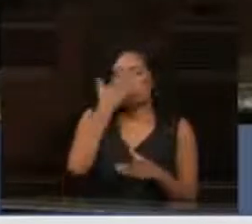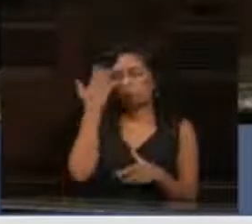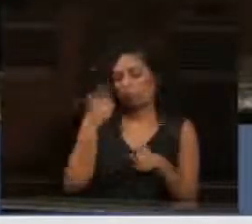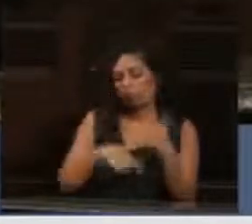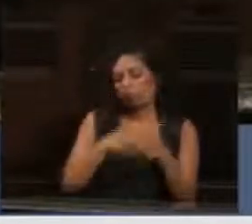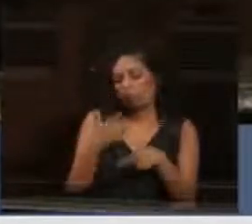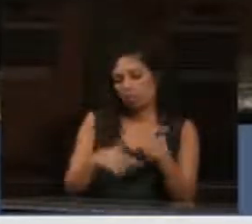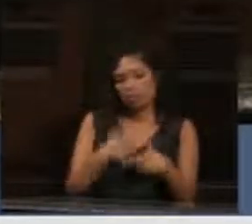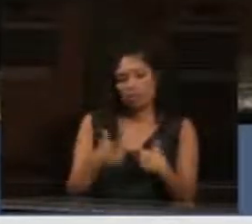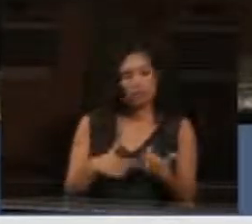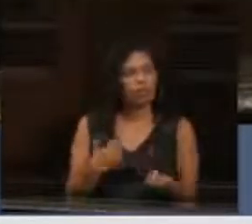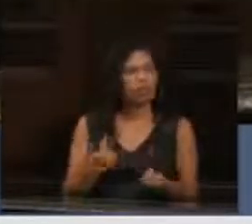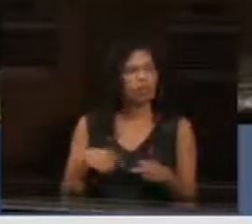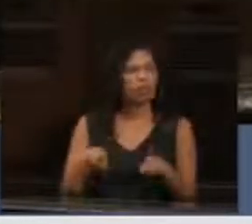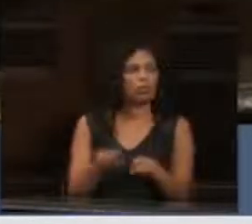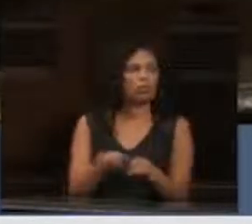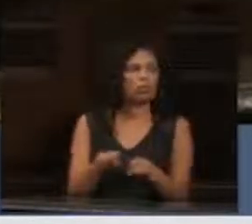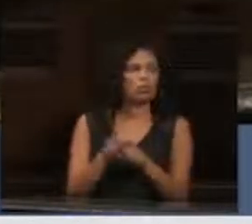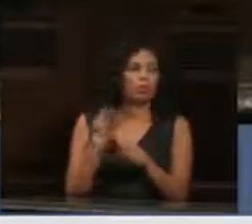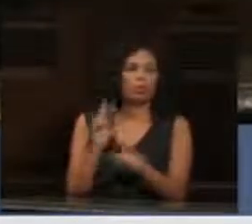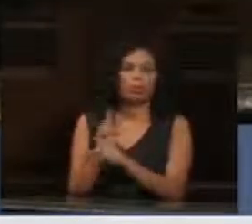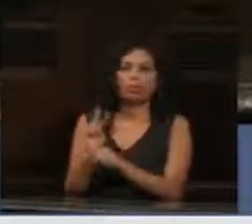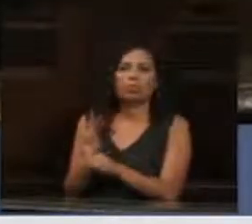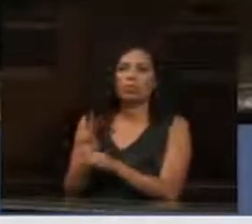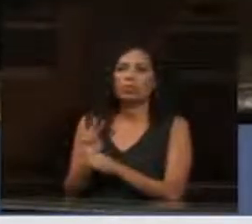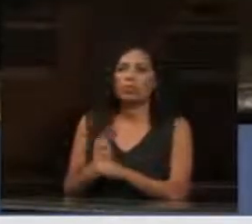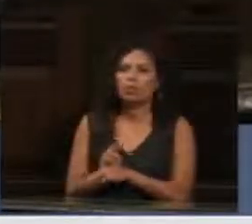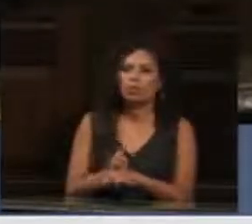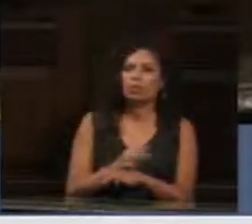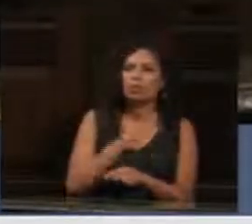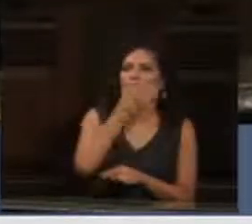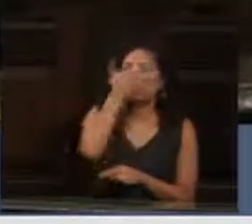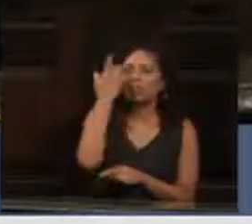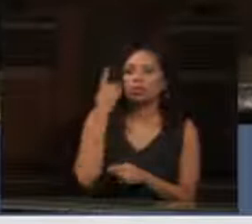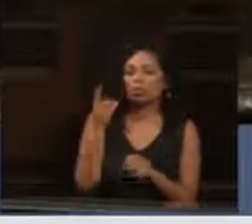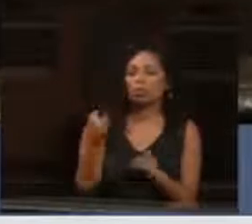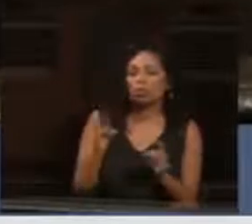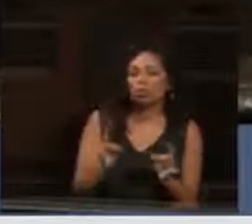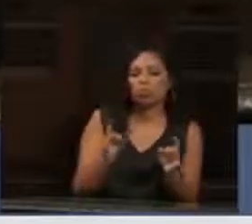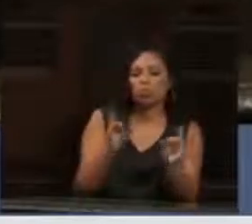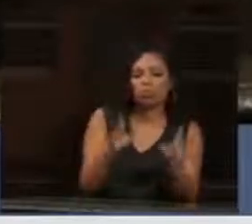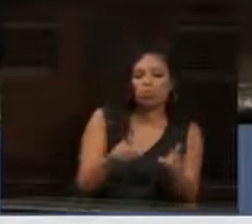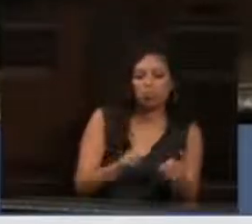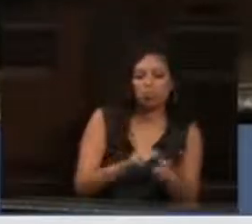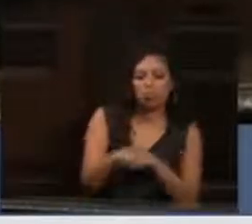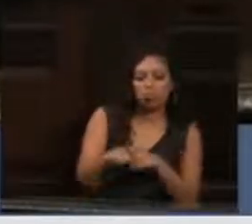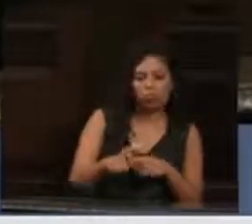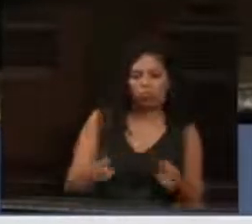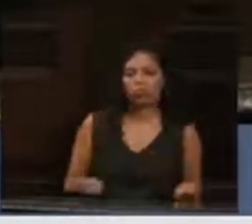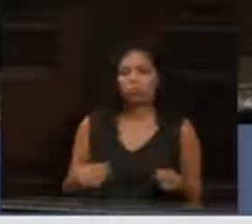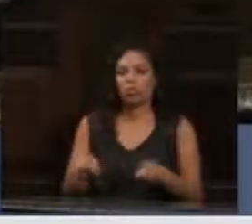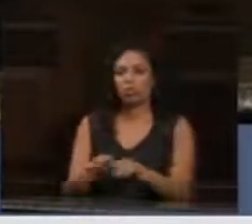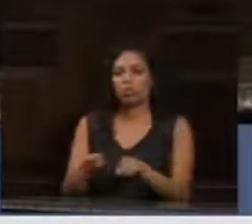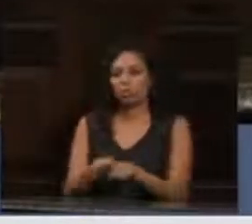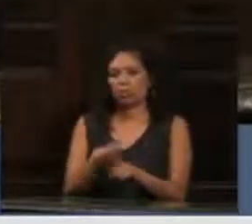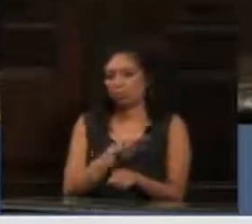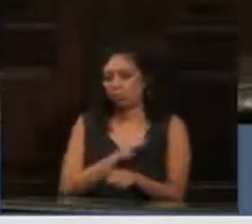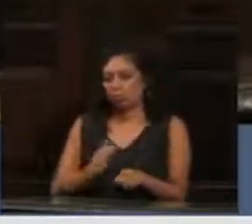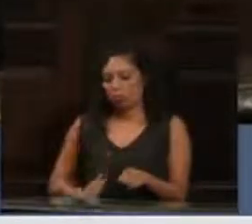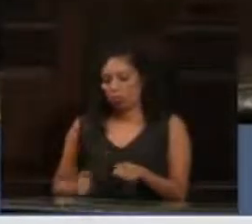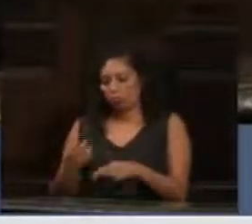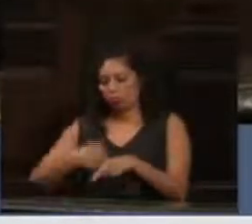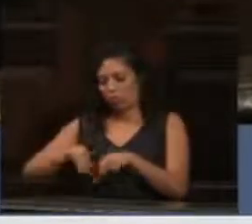SEDAI, chamando a representação dos trabalhadores demitidos, chamando a representação do governo do Estado, para a gente entender o que